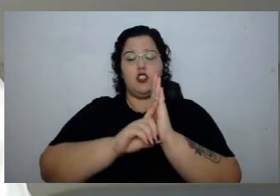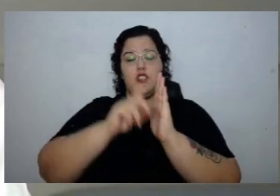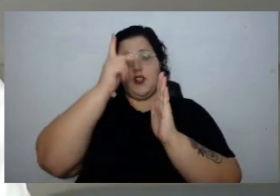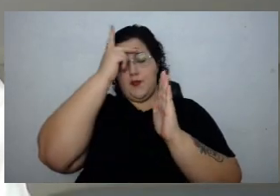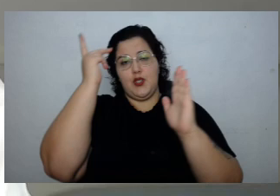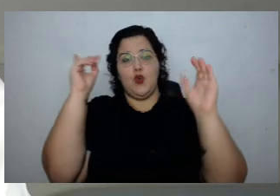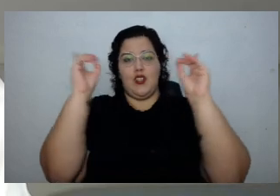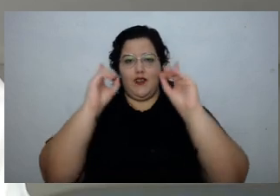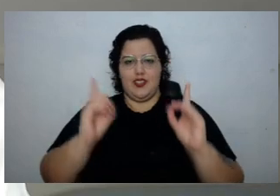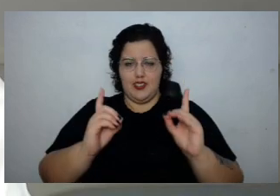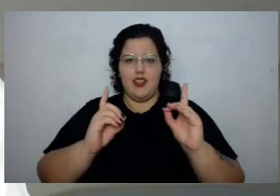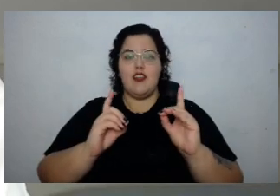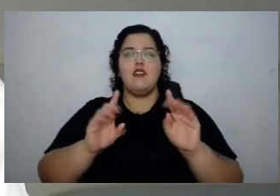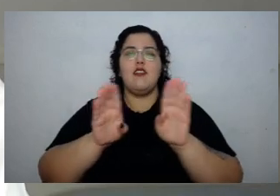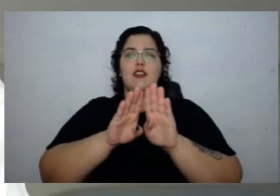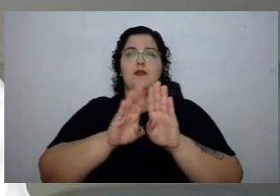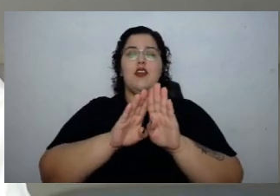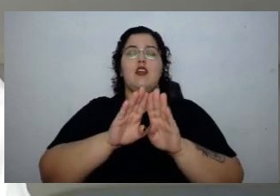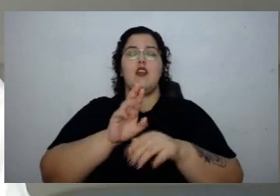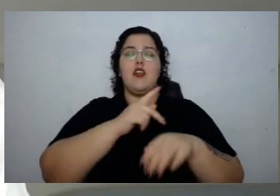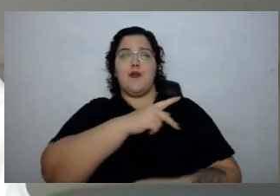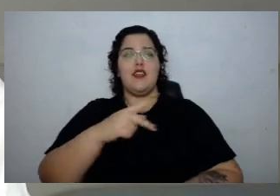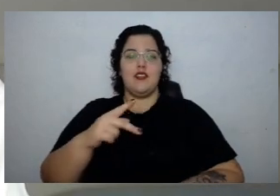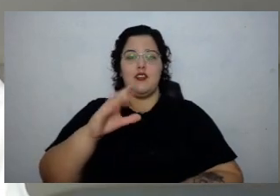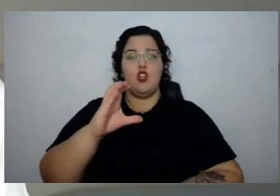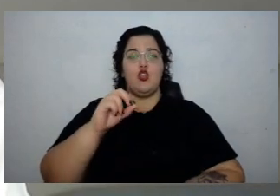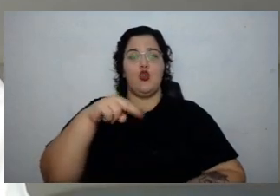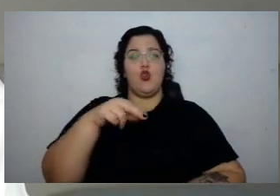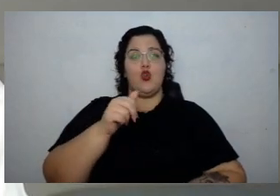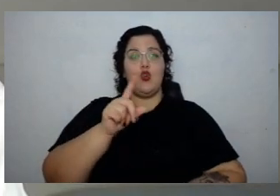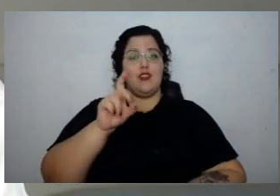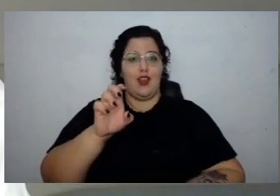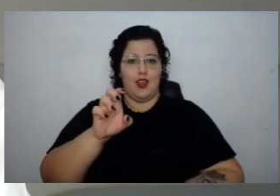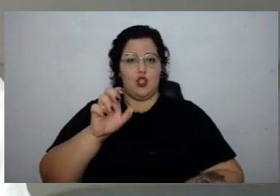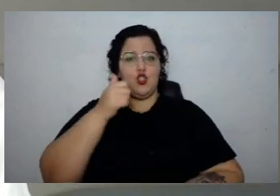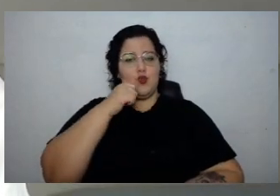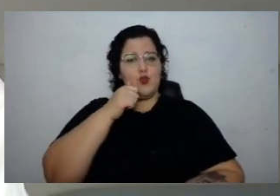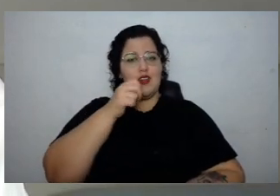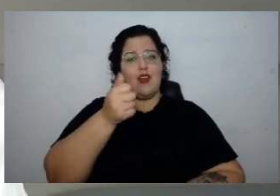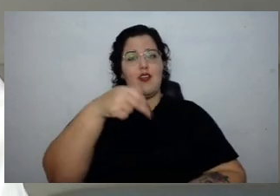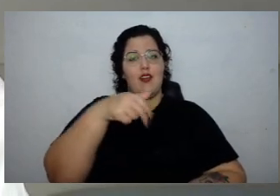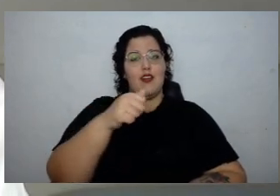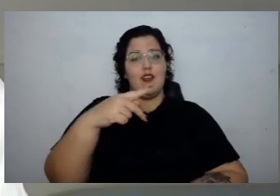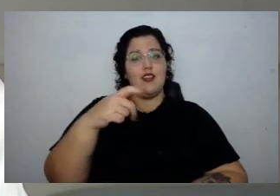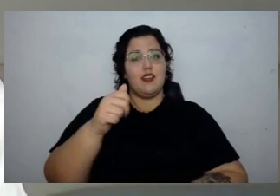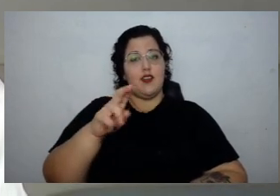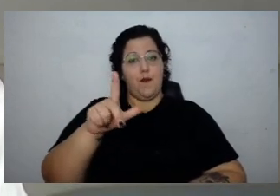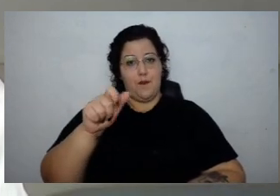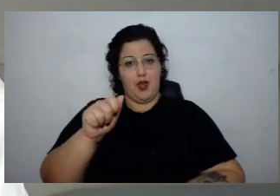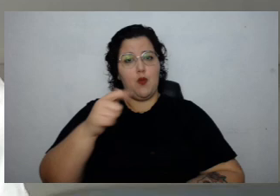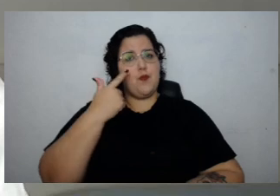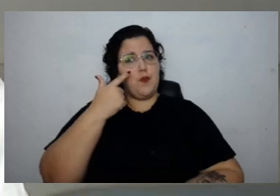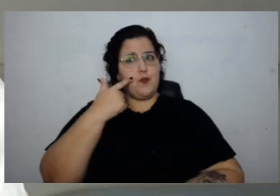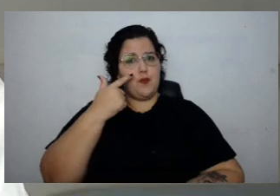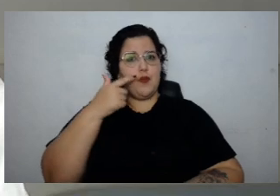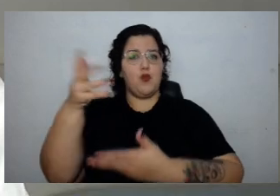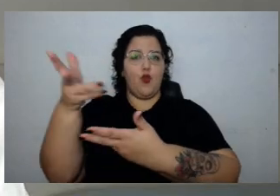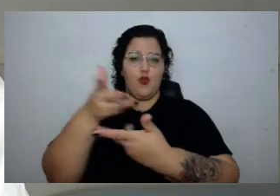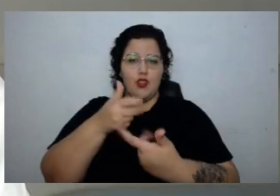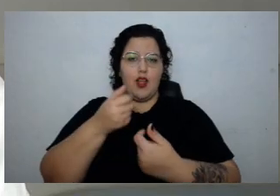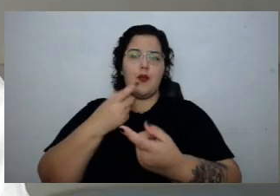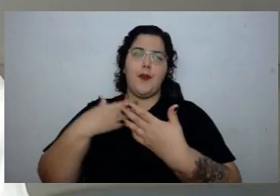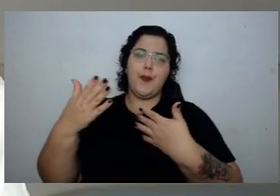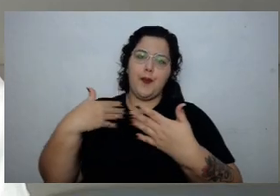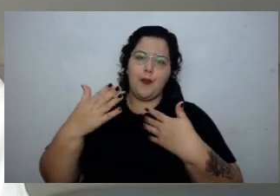com Deficiência, presidente do CONAD, Ana Paula Feminella. É isso mesmo, vamos bater esse papo, vamos conversar com ela,